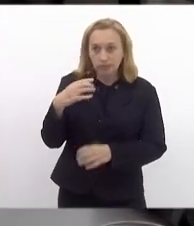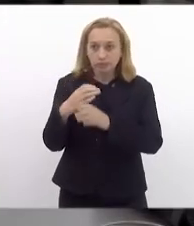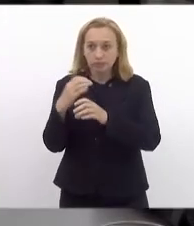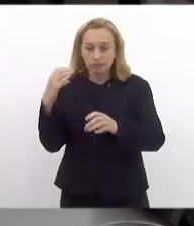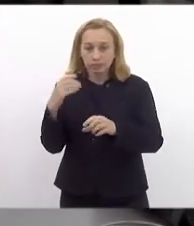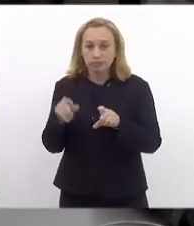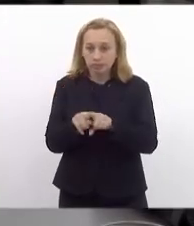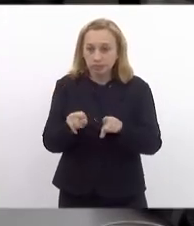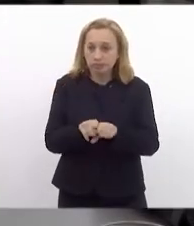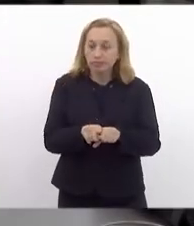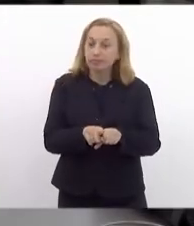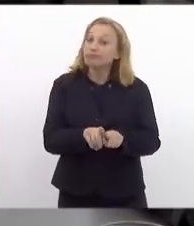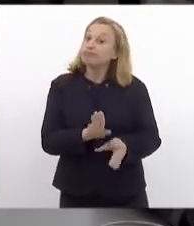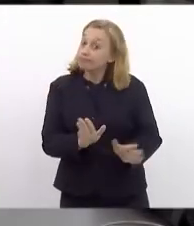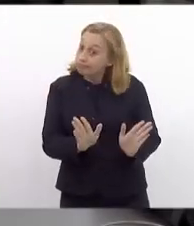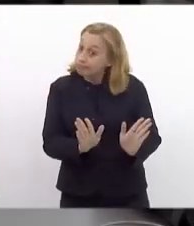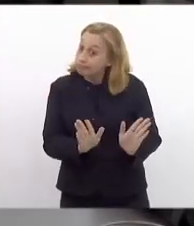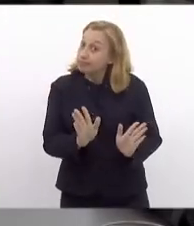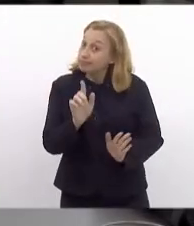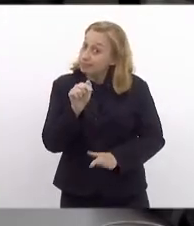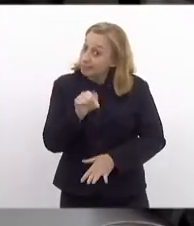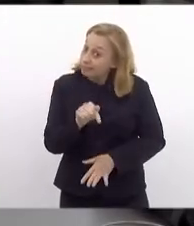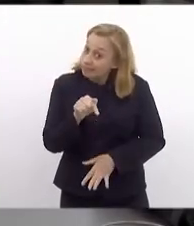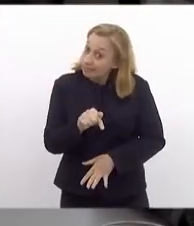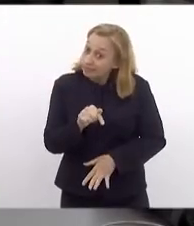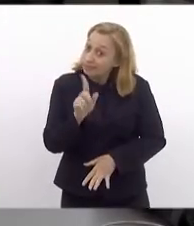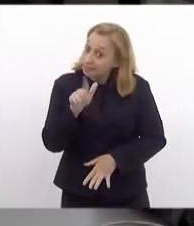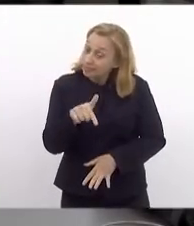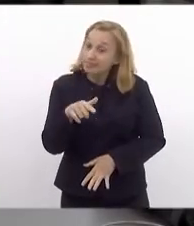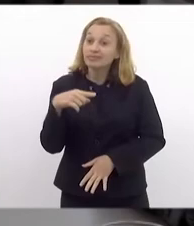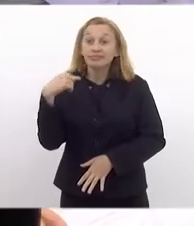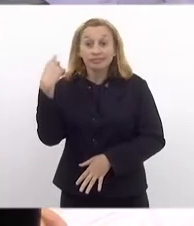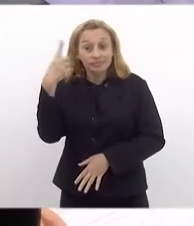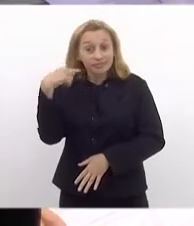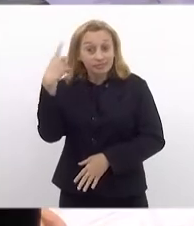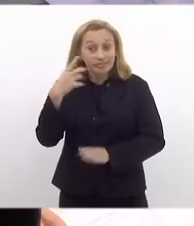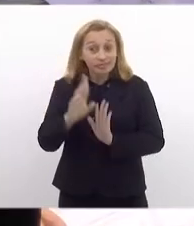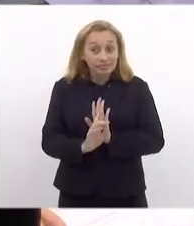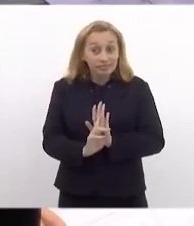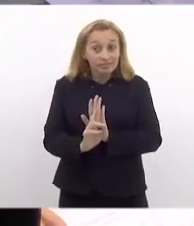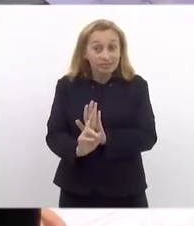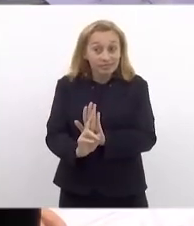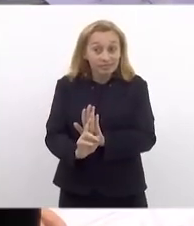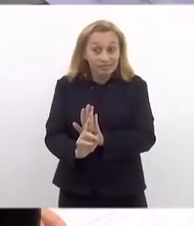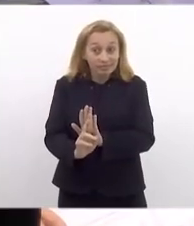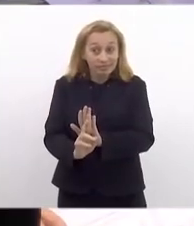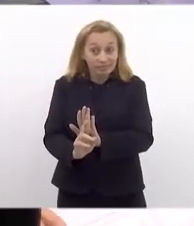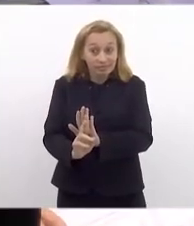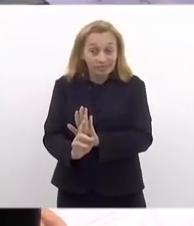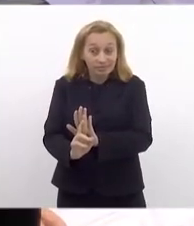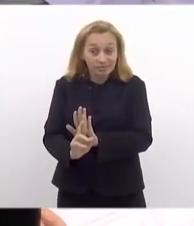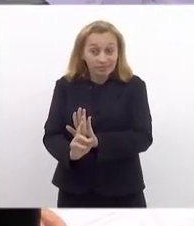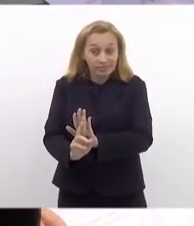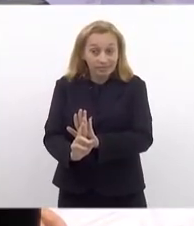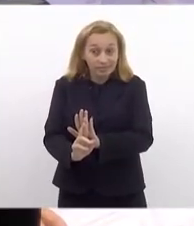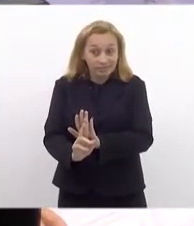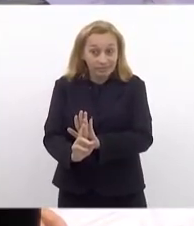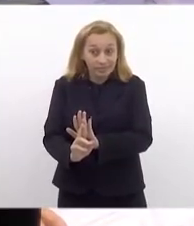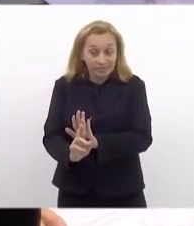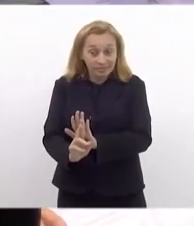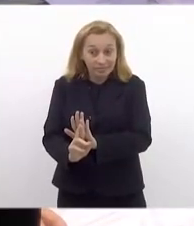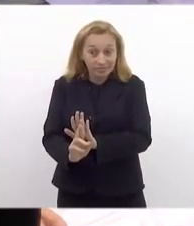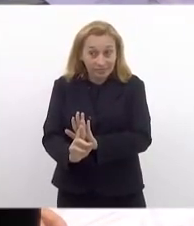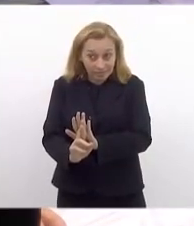também aqui está como advogado representando Pois é mas